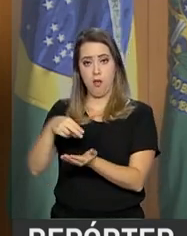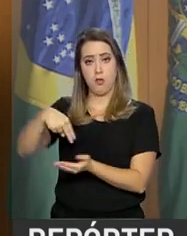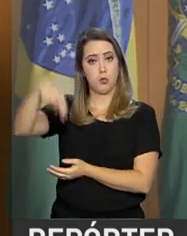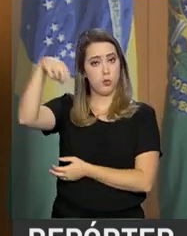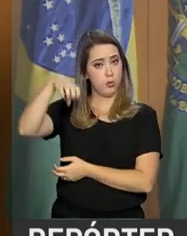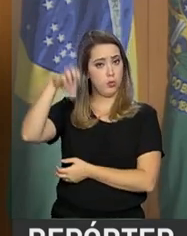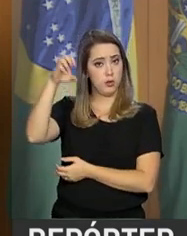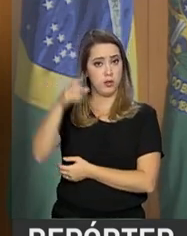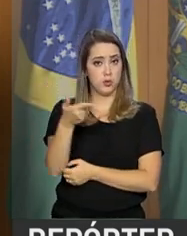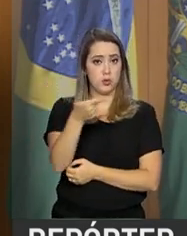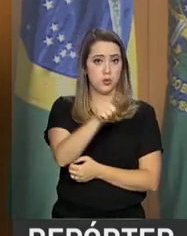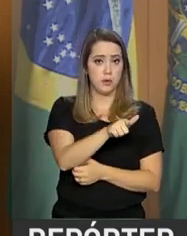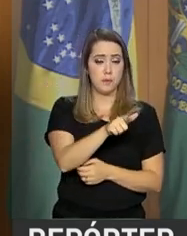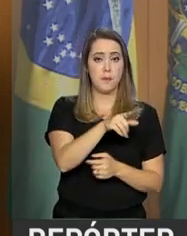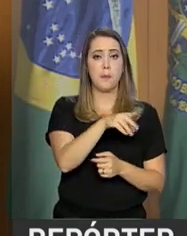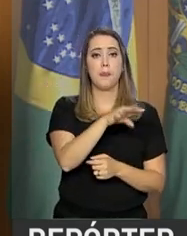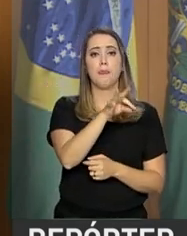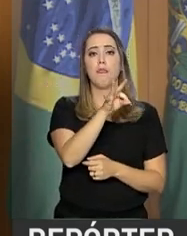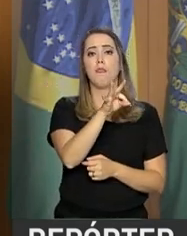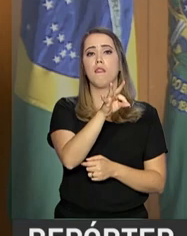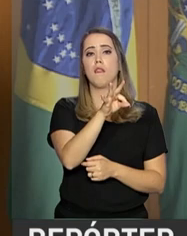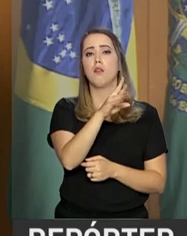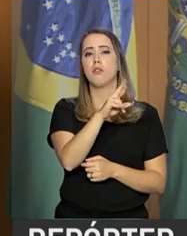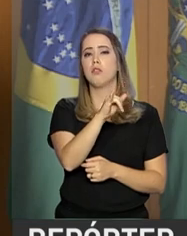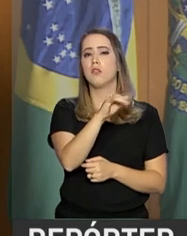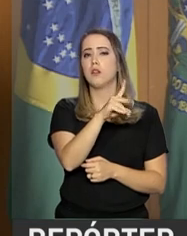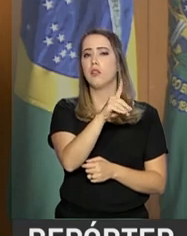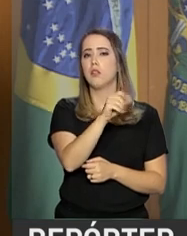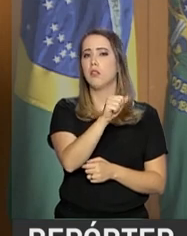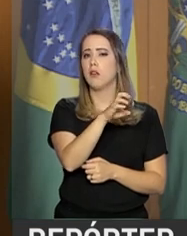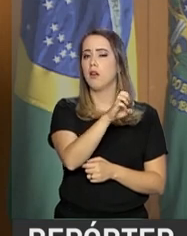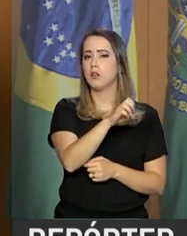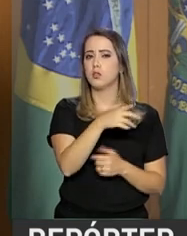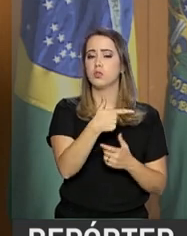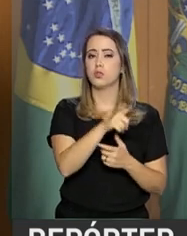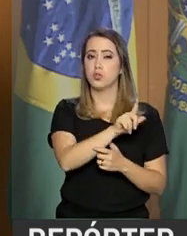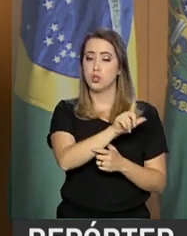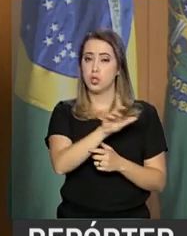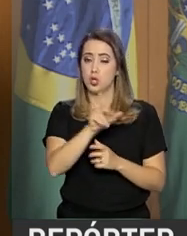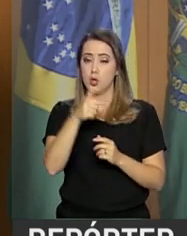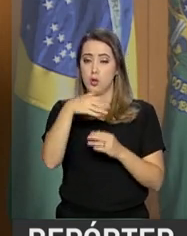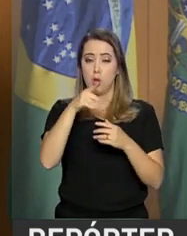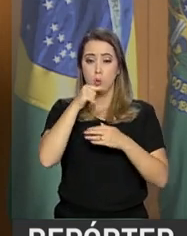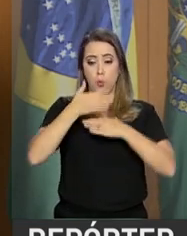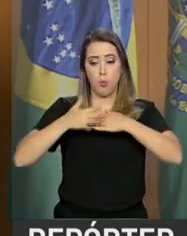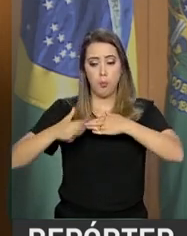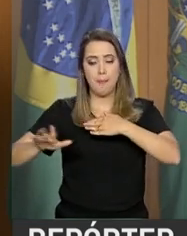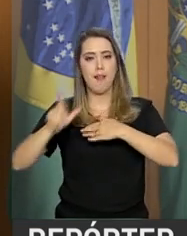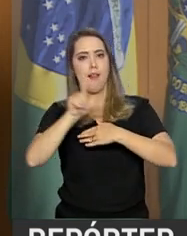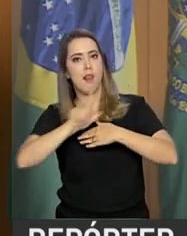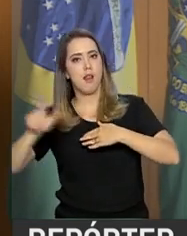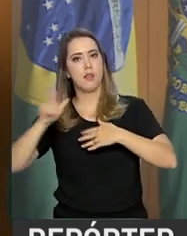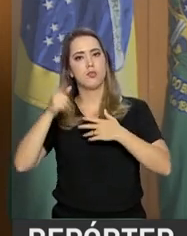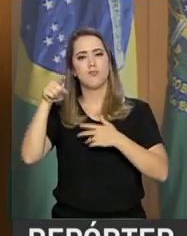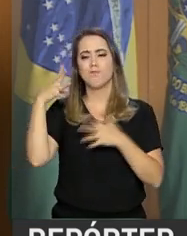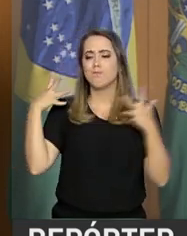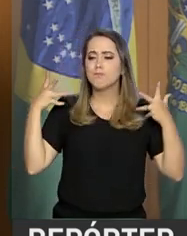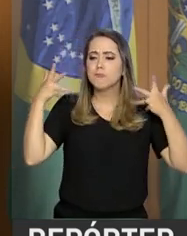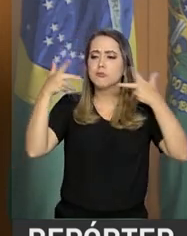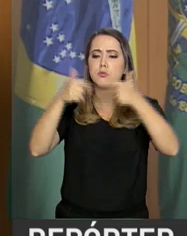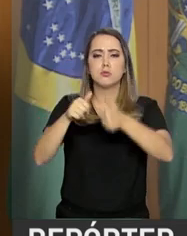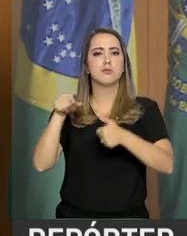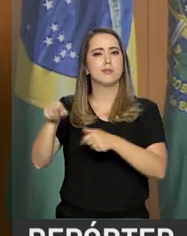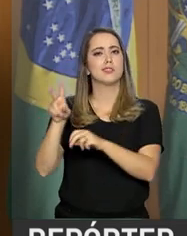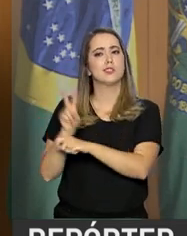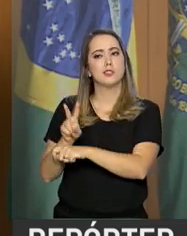outra nas ilhas de trindade e martim vaz em nossa costa leste são zonas belíssimas que abriga o